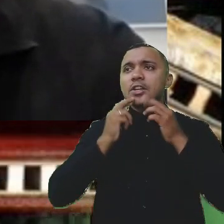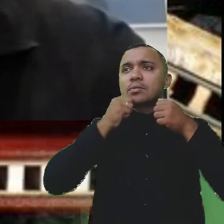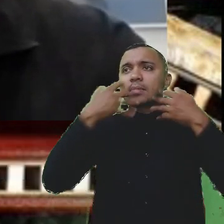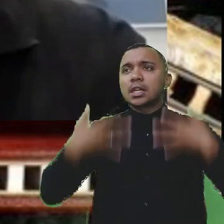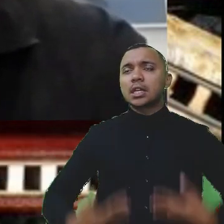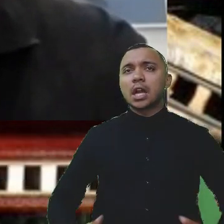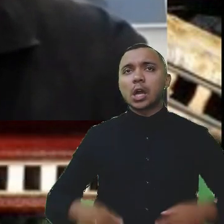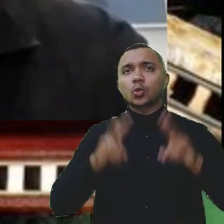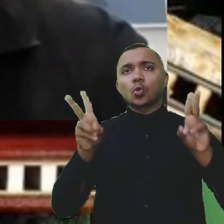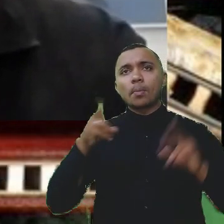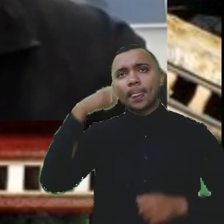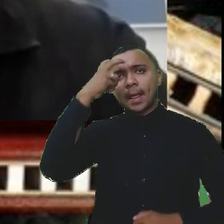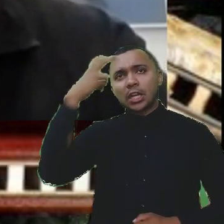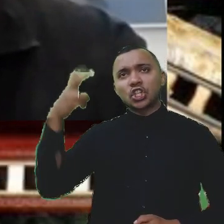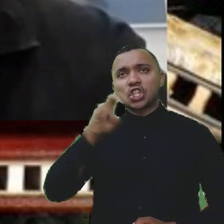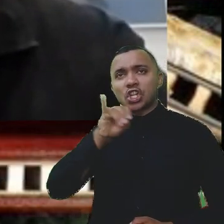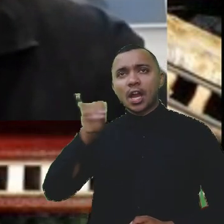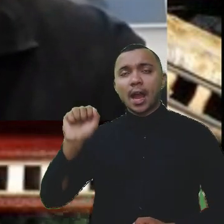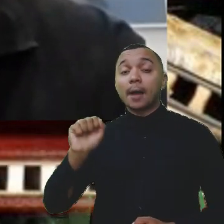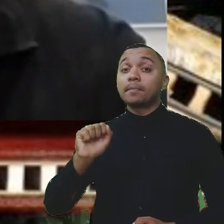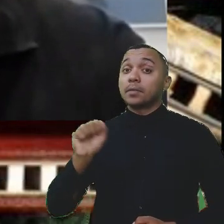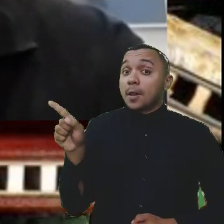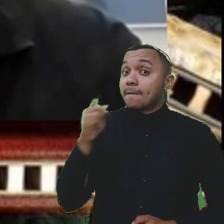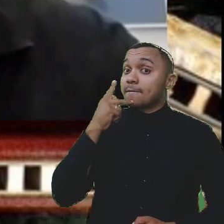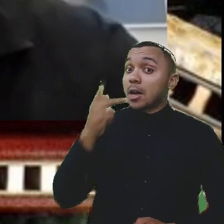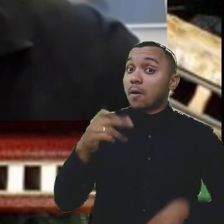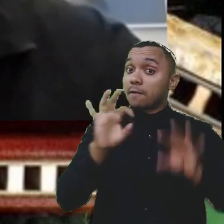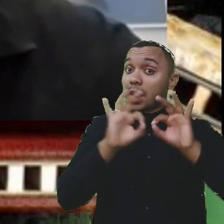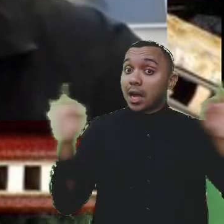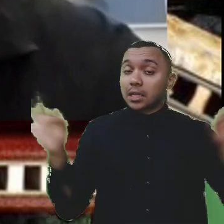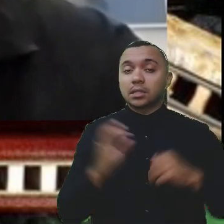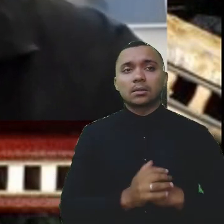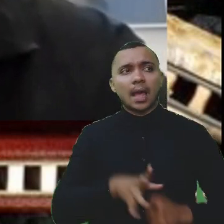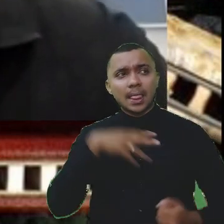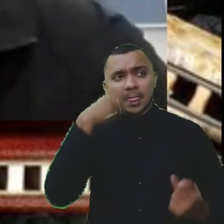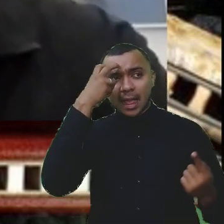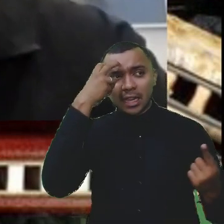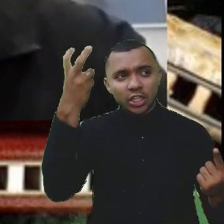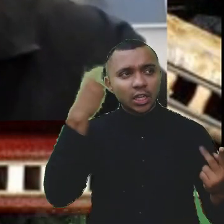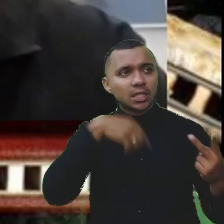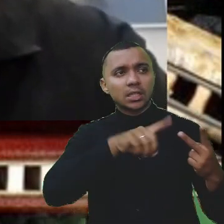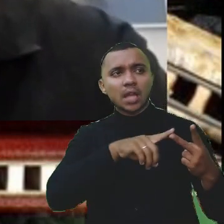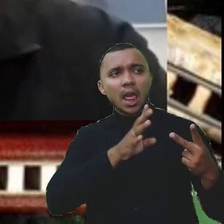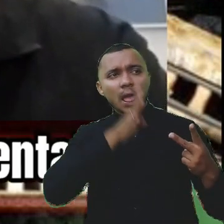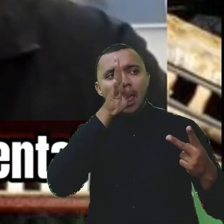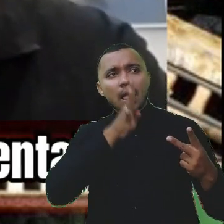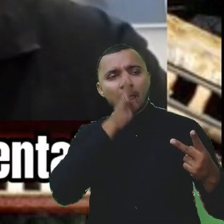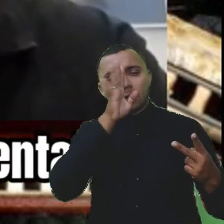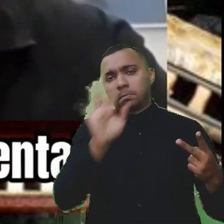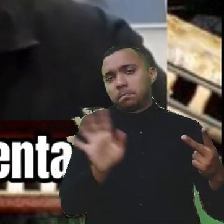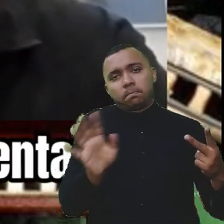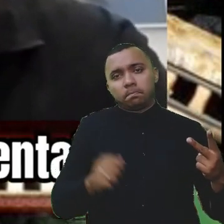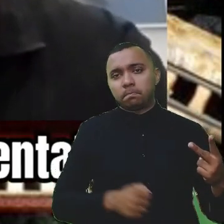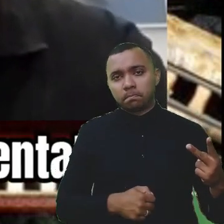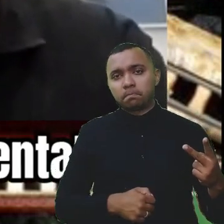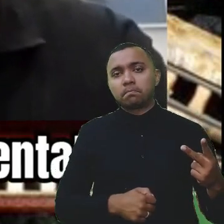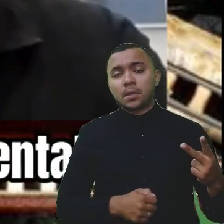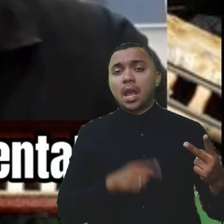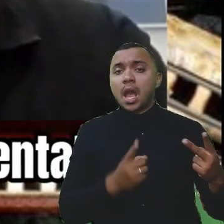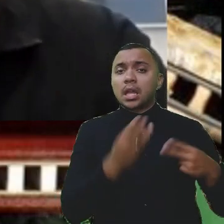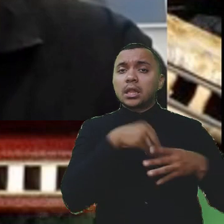artificial e que ele disse assim: a inteligência artificial nem é inteligência e nem é artificial, porque isso é um banco de